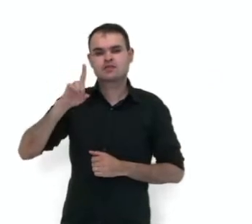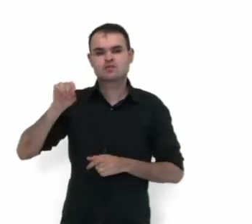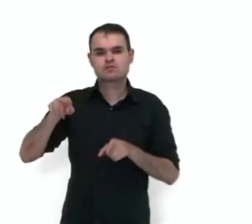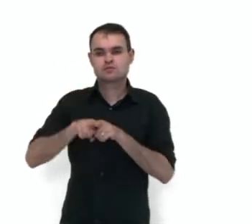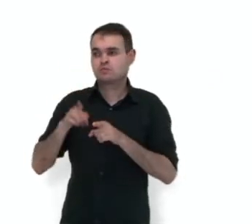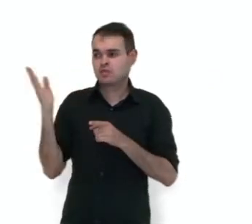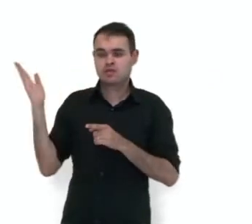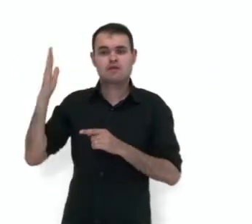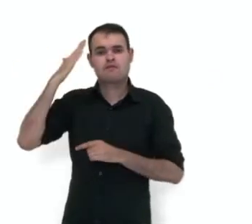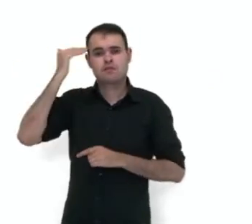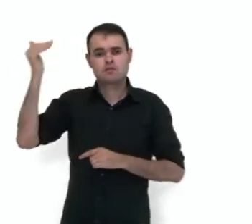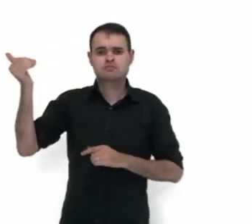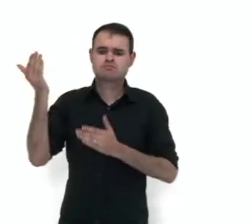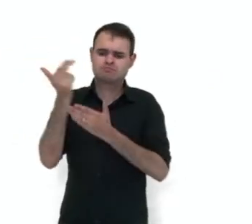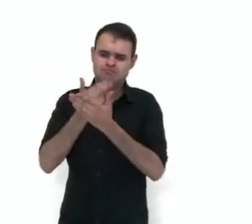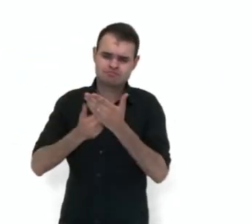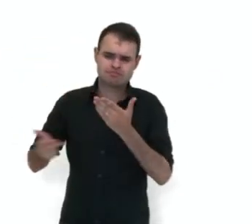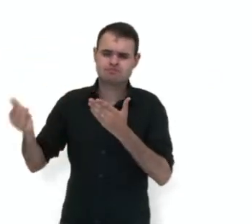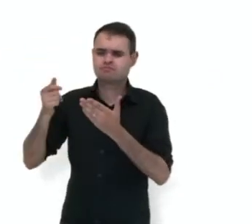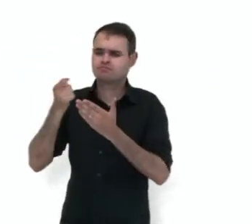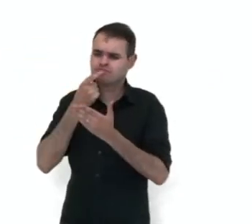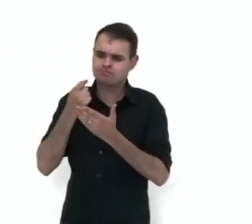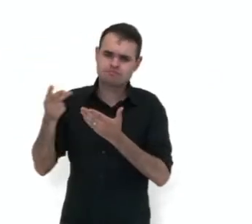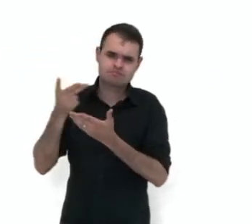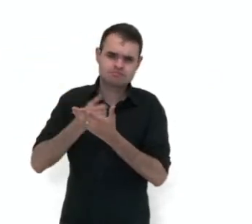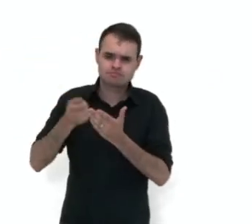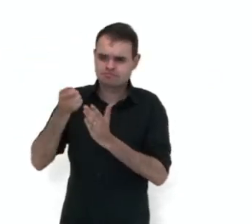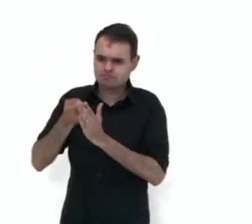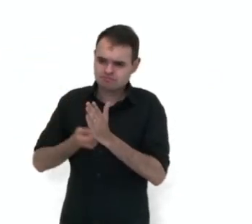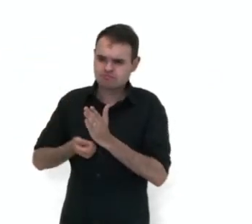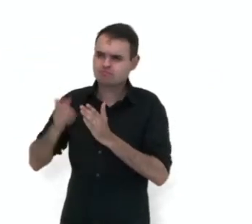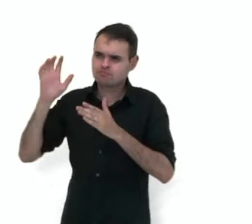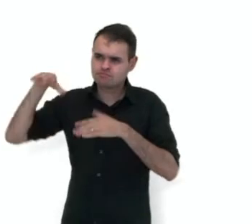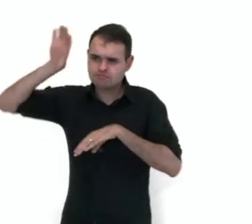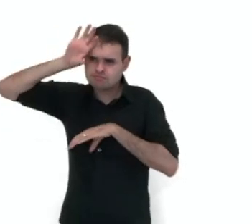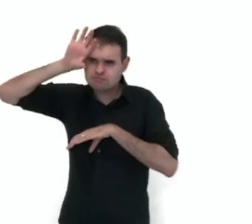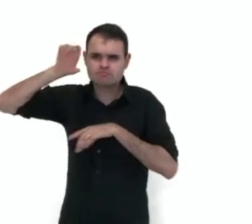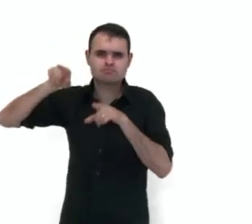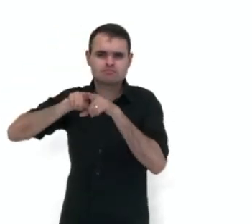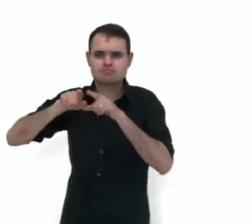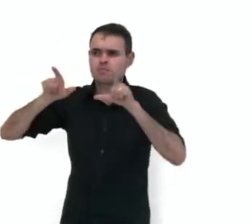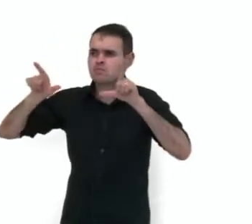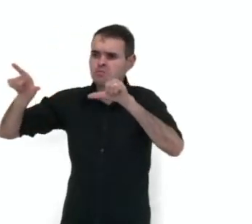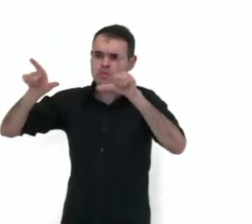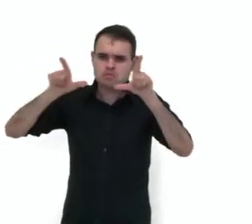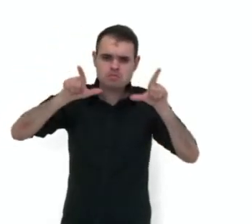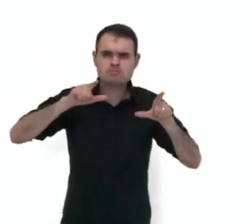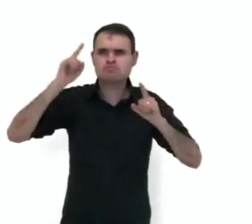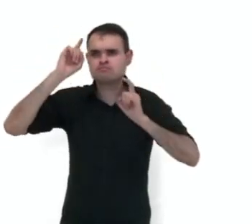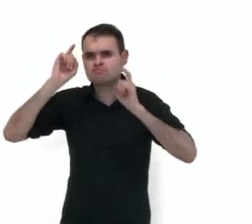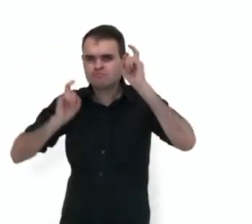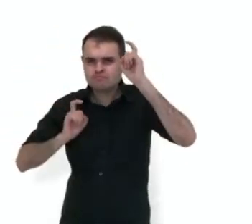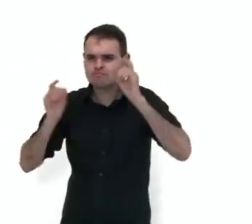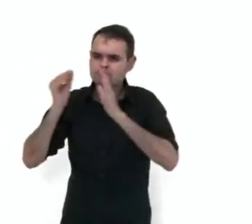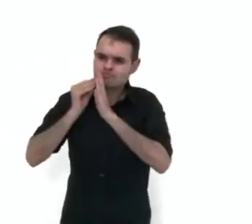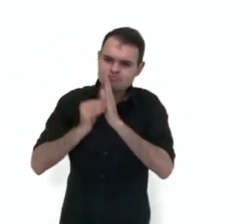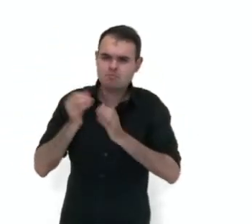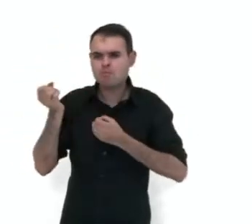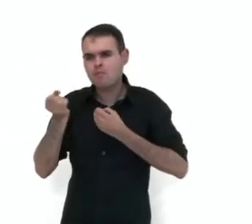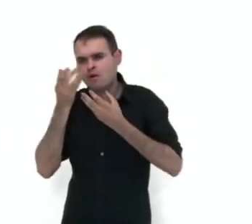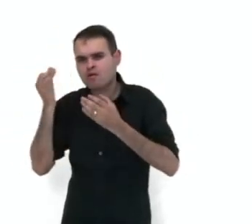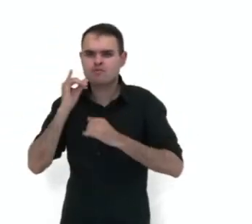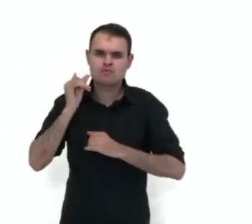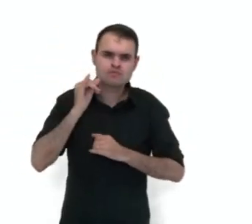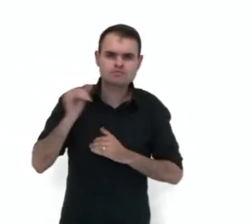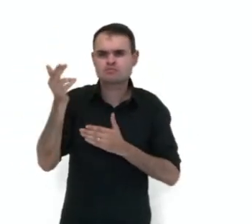é um cartunista chargista pintor escritor dramaturgo cartazista caricaturista poeta cronista